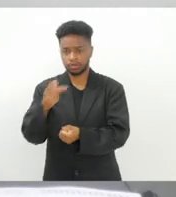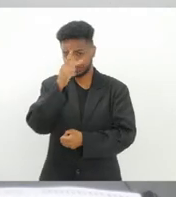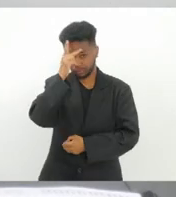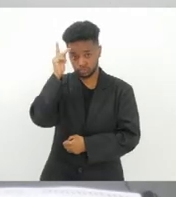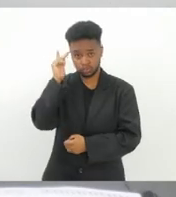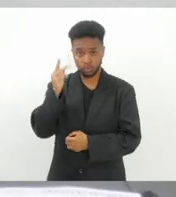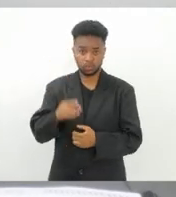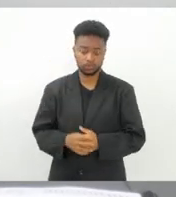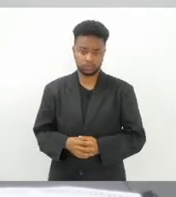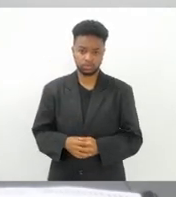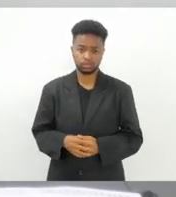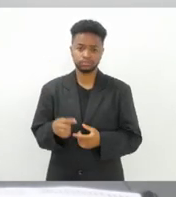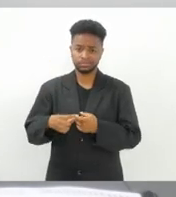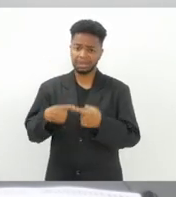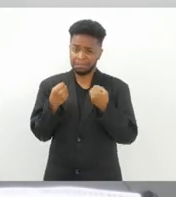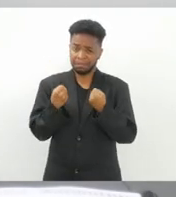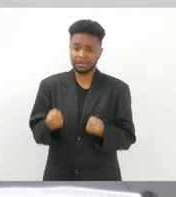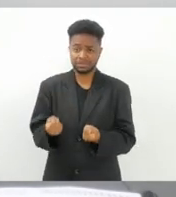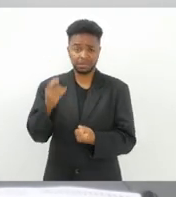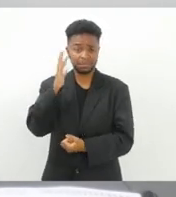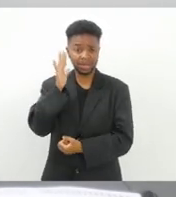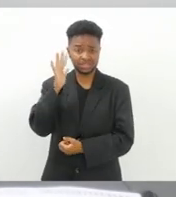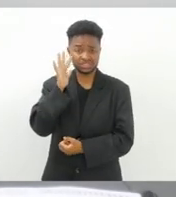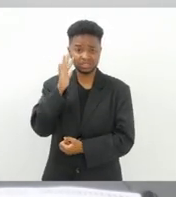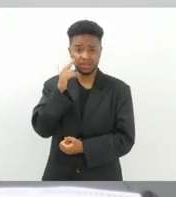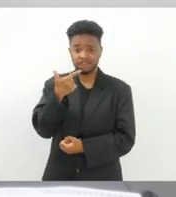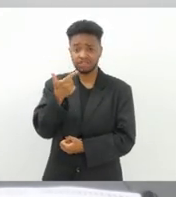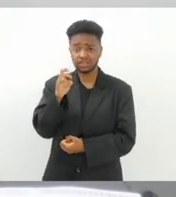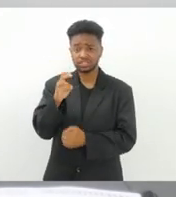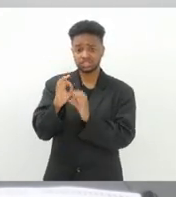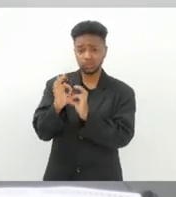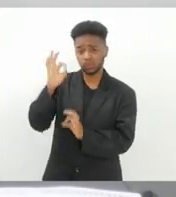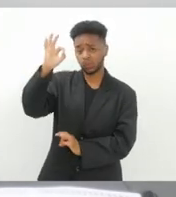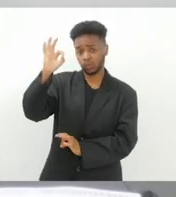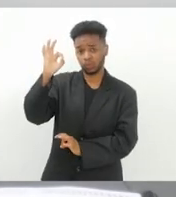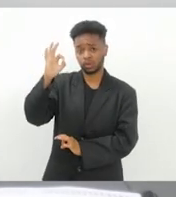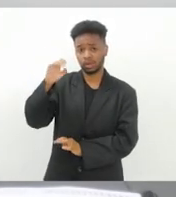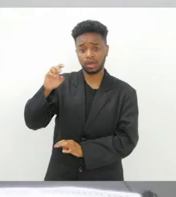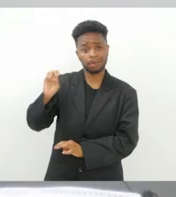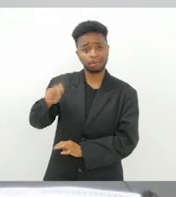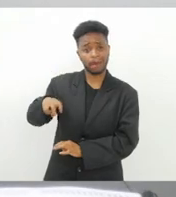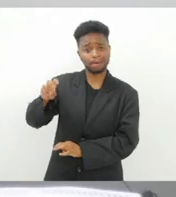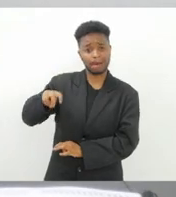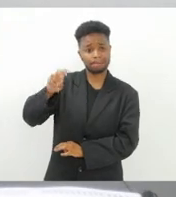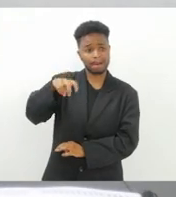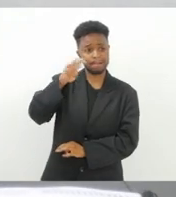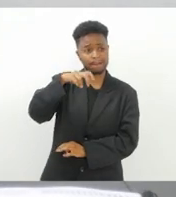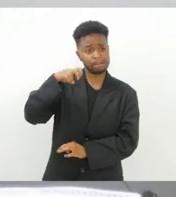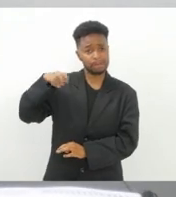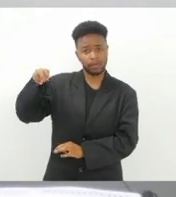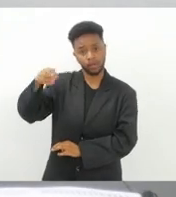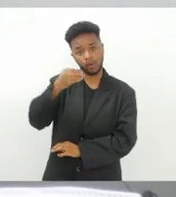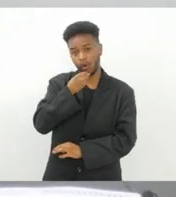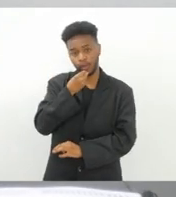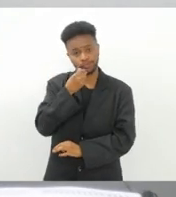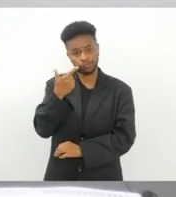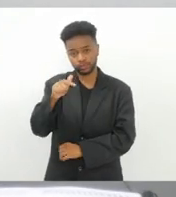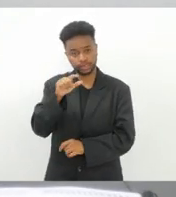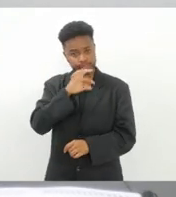cadeira, um peso grande, imaginem, 25 andares subindo assim, né? E, obviamente, não